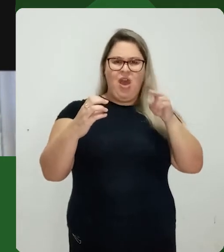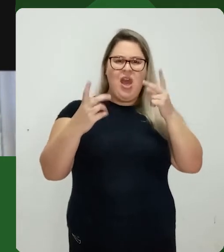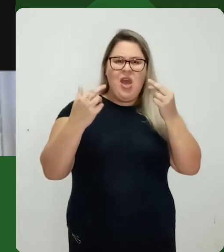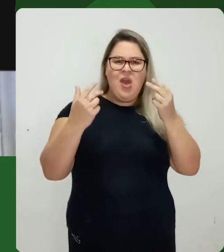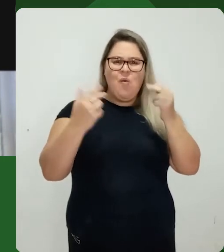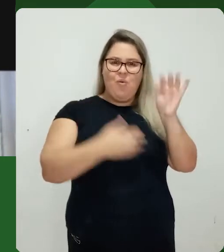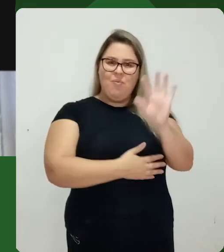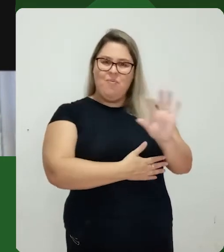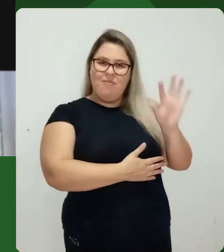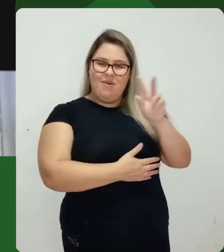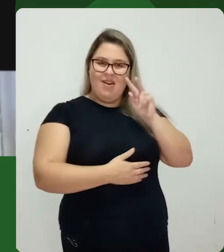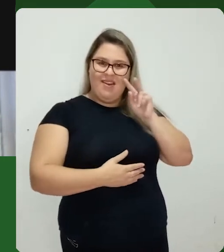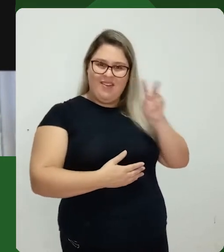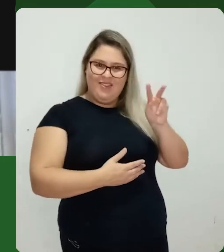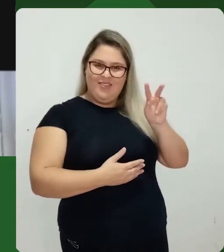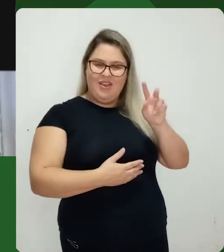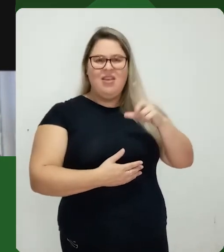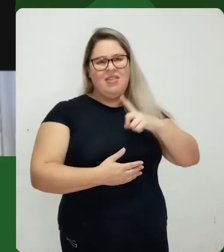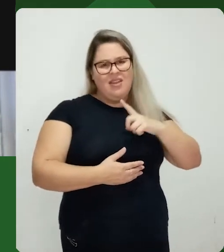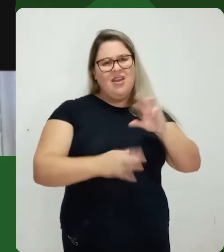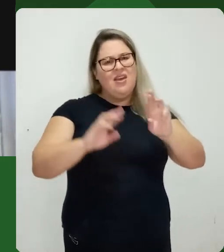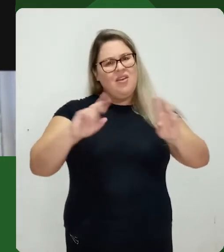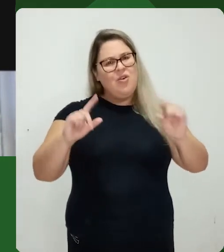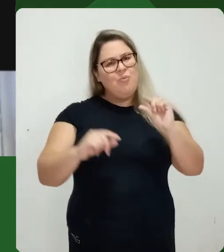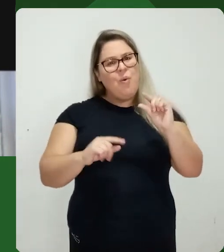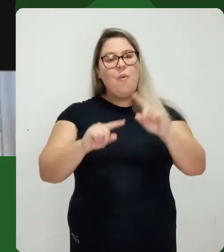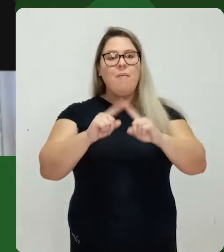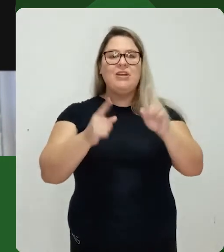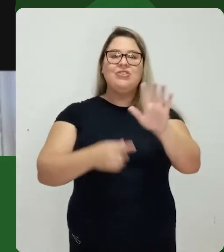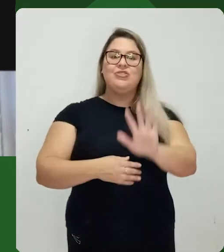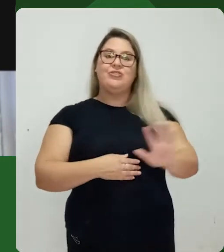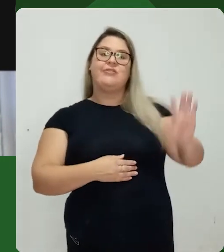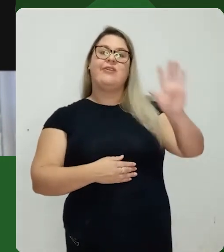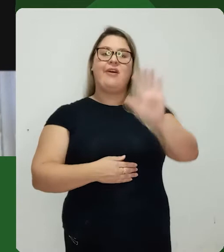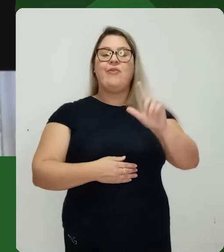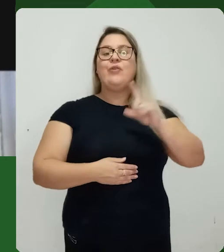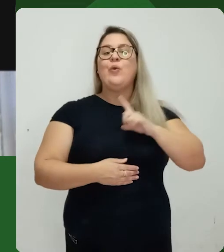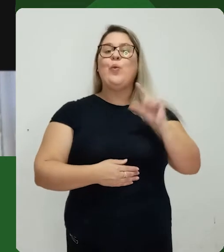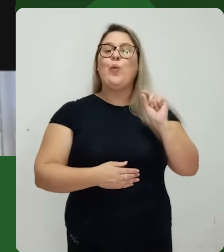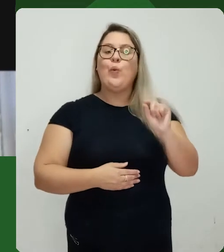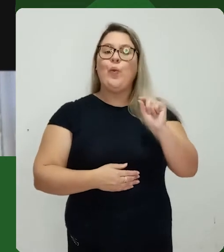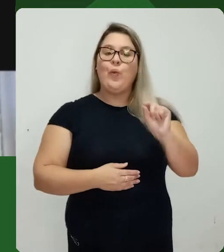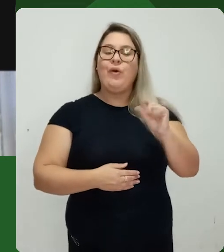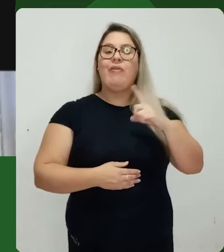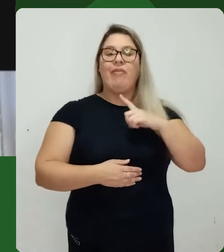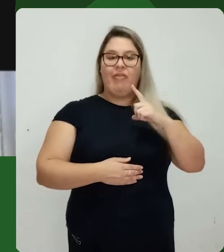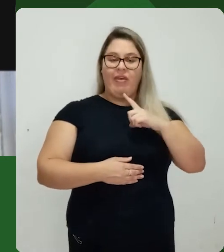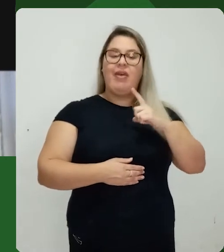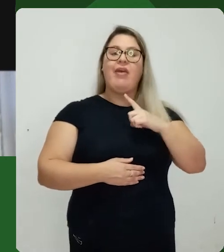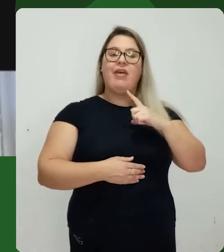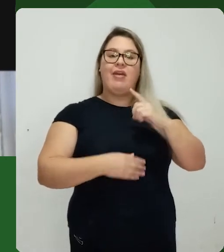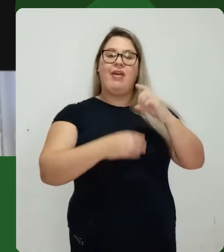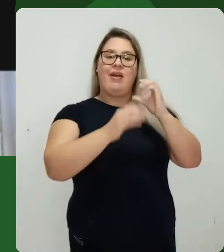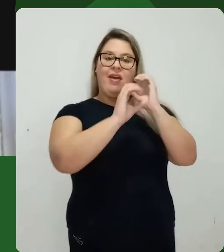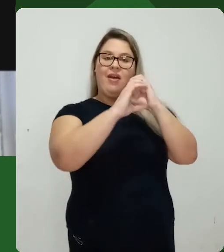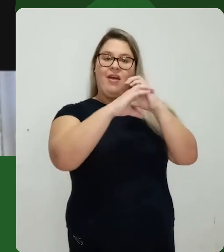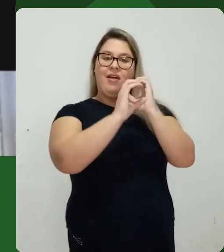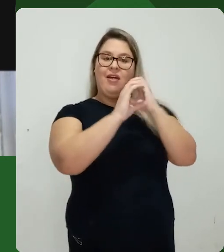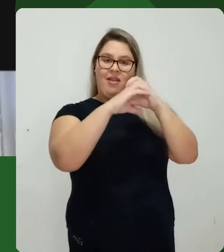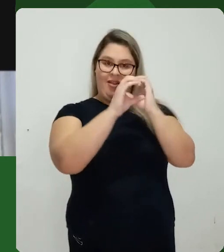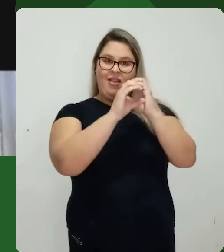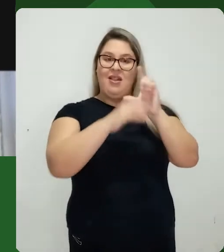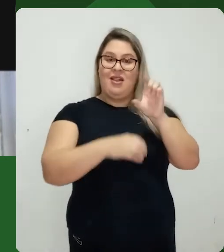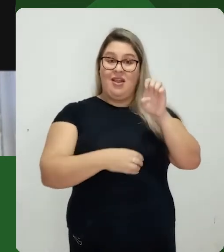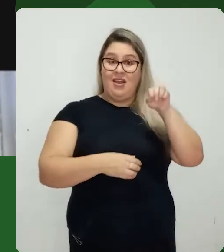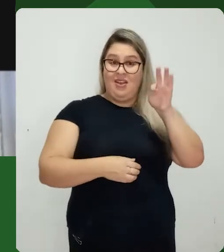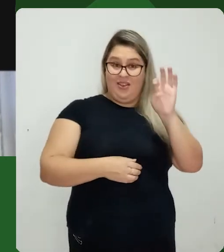uma visão muito semelhante a essa daqui. Vão ter algumas diferenças, mas de modo geral, você tem aqui toda a parte da